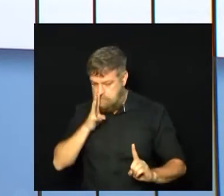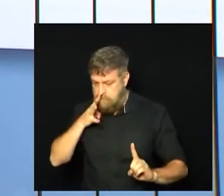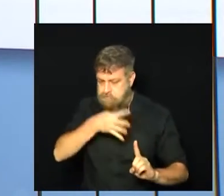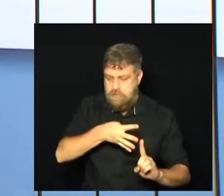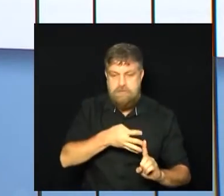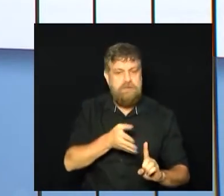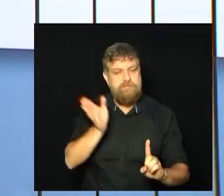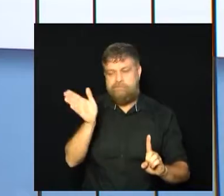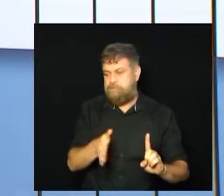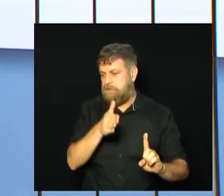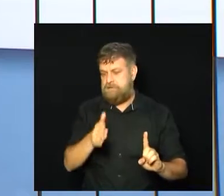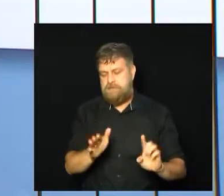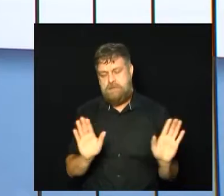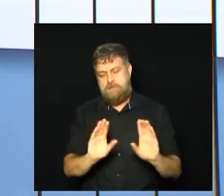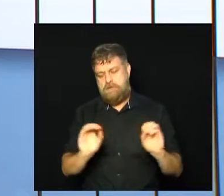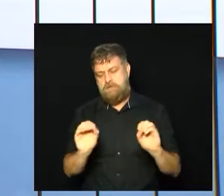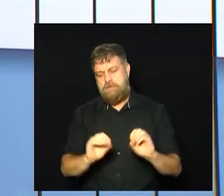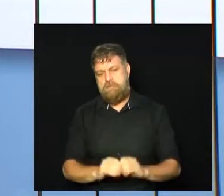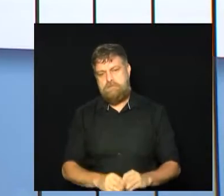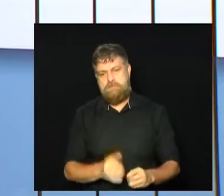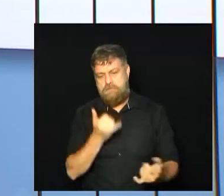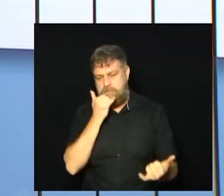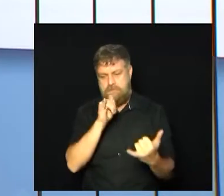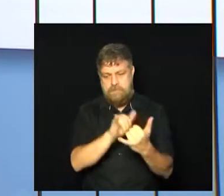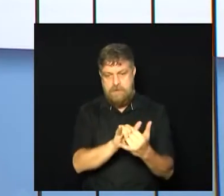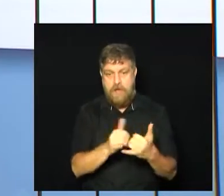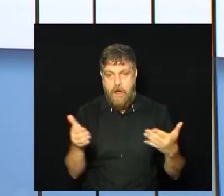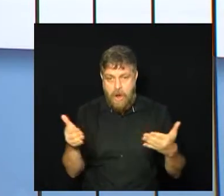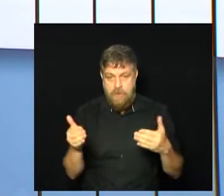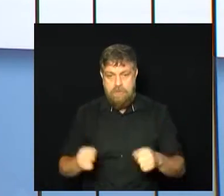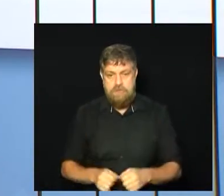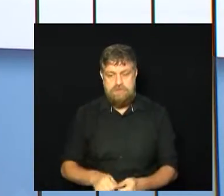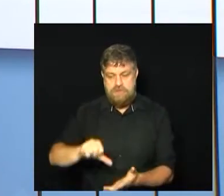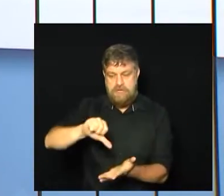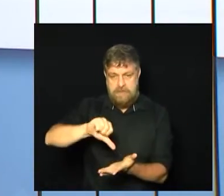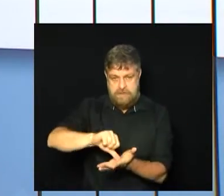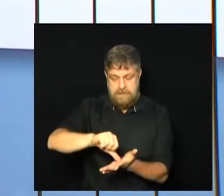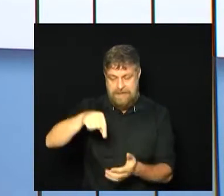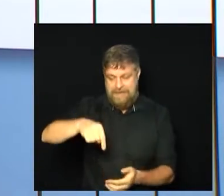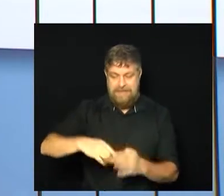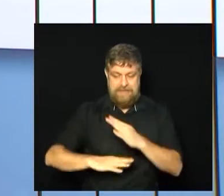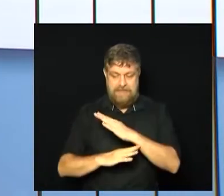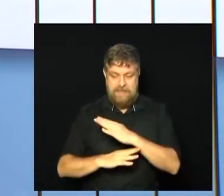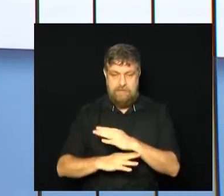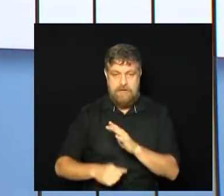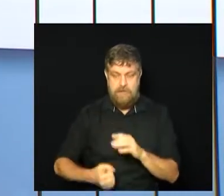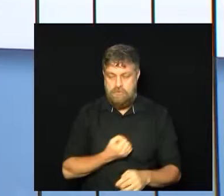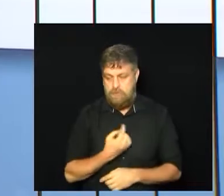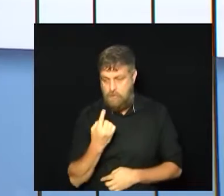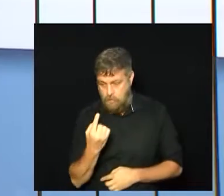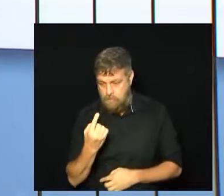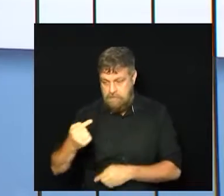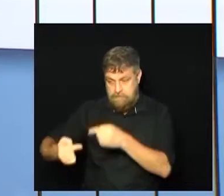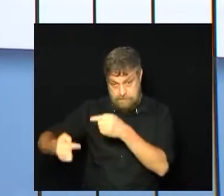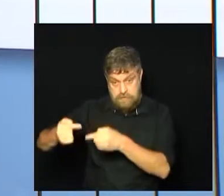Nelson Osseri, e por isso essa decisão hoje passa pelo plenário e é o item 1 da pauta. Logo às 6 horas, então, a gente